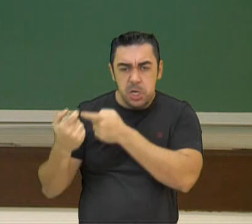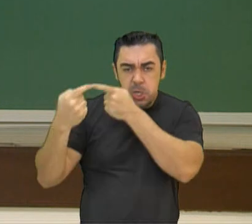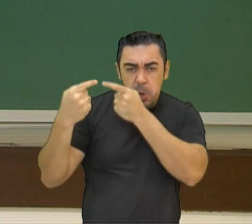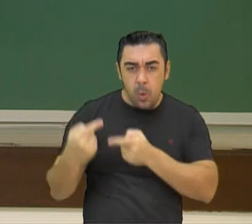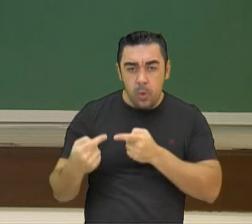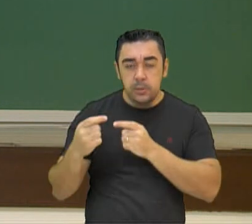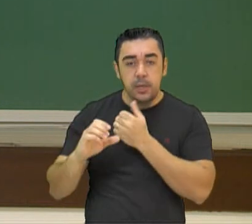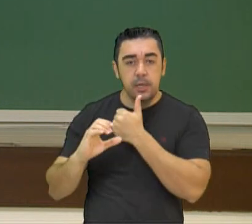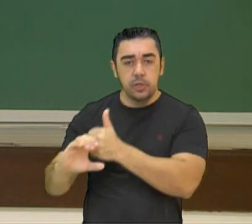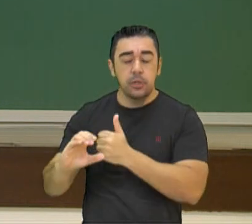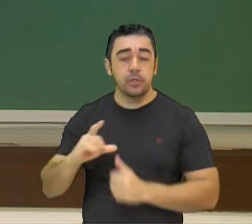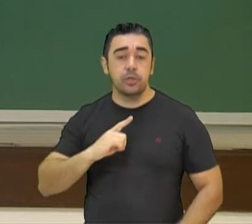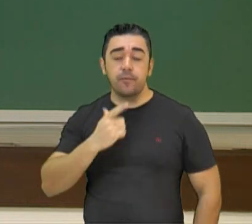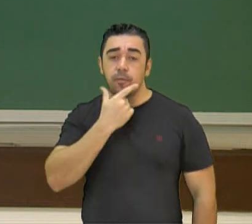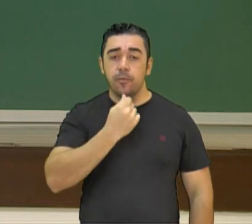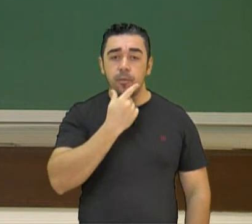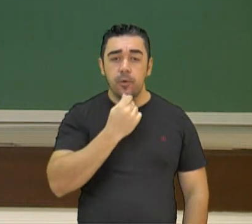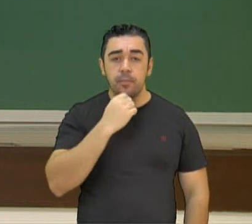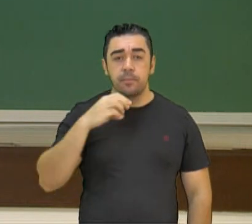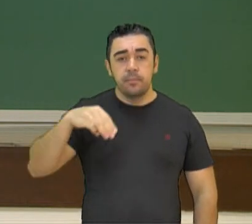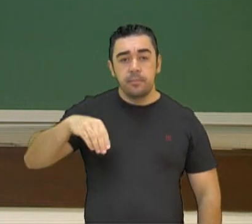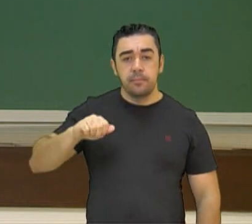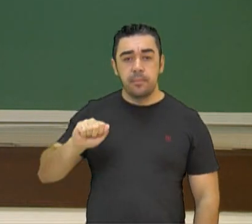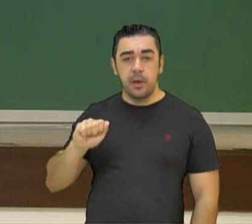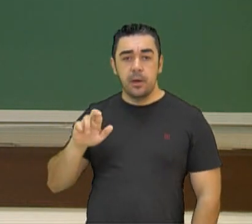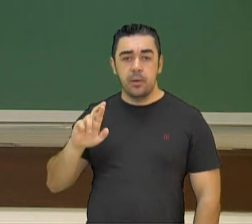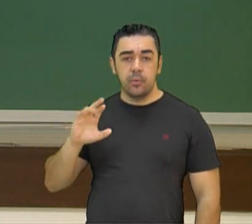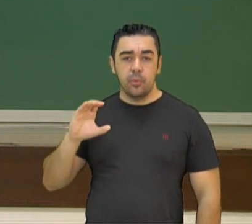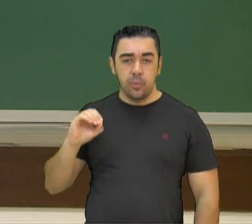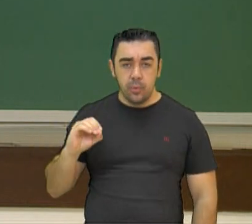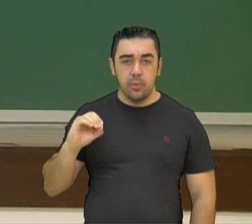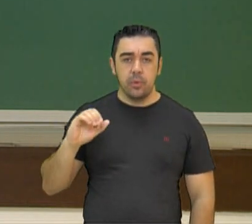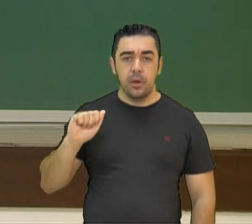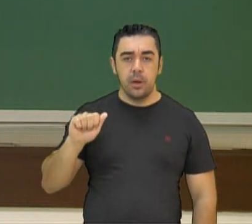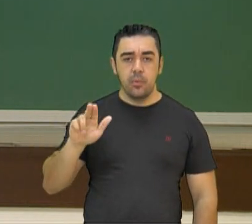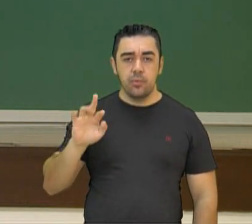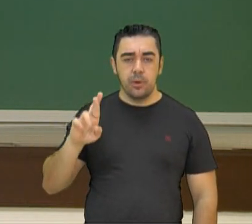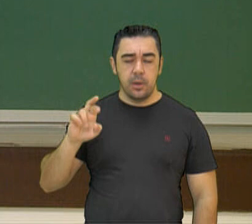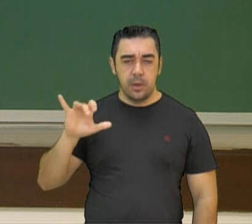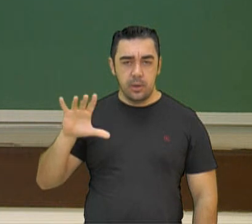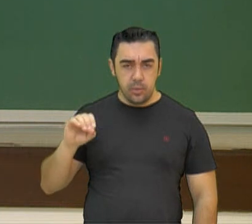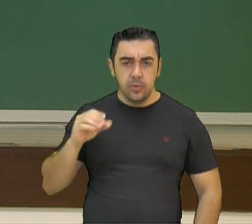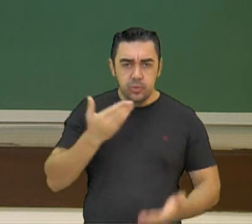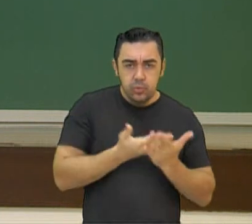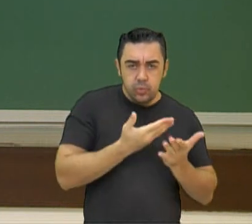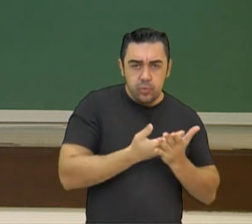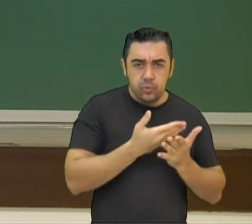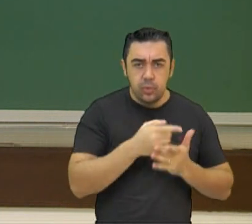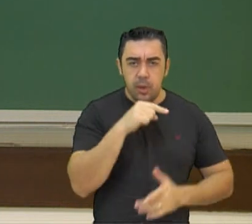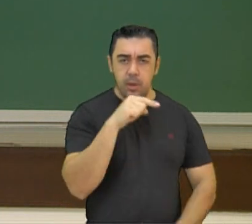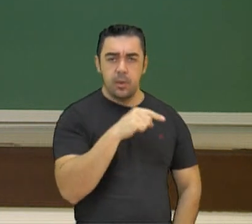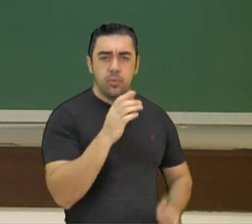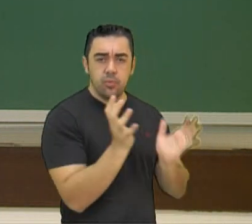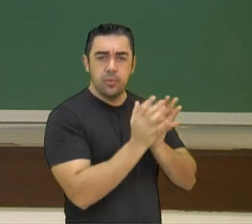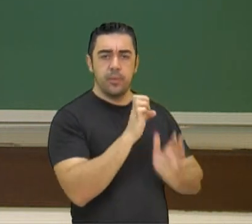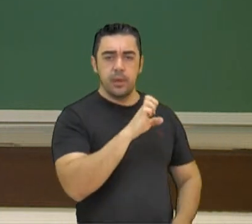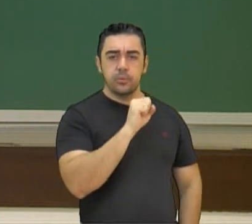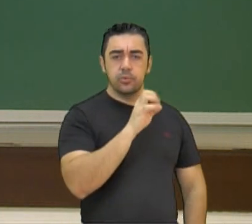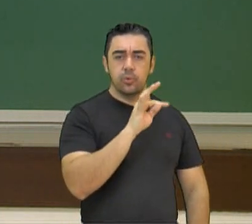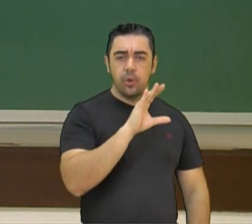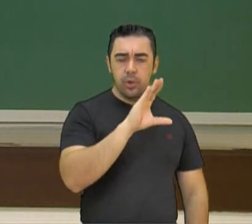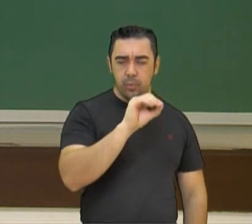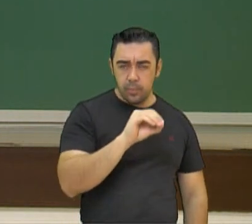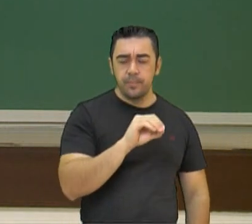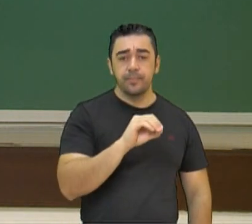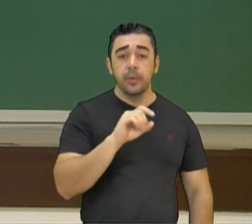com Marco Aurélio, que nós já vimos numa outra aula lá sobre os estoicos, né? Marco Aurélio é um estoico, mas